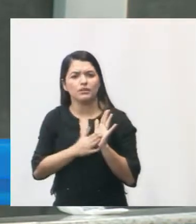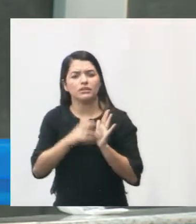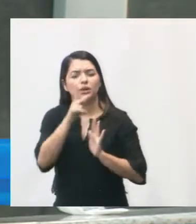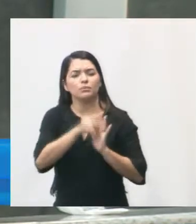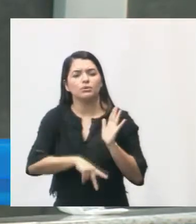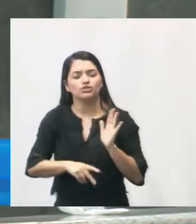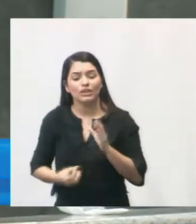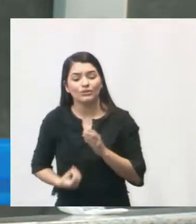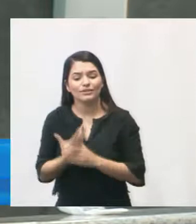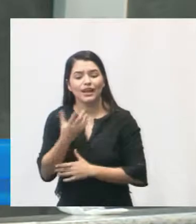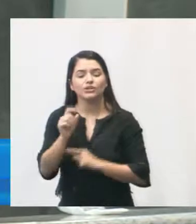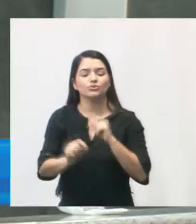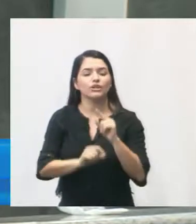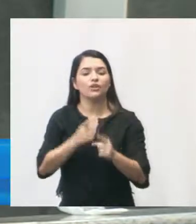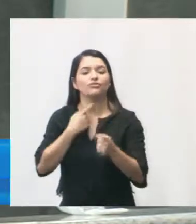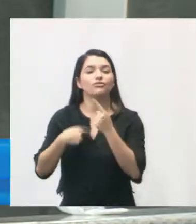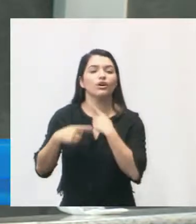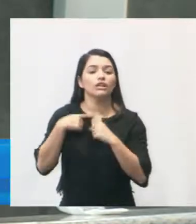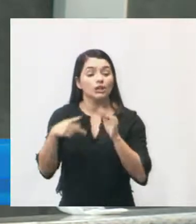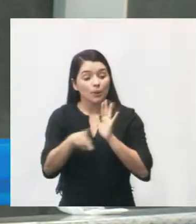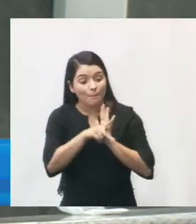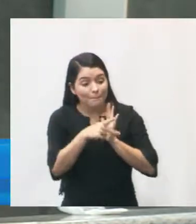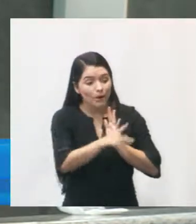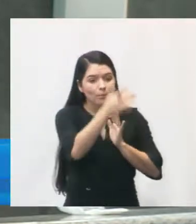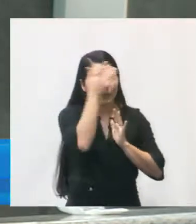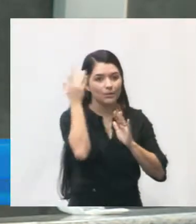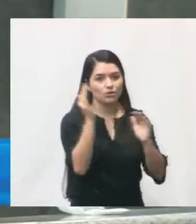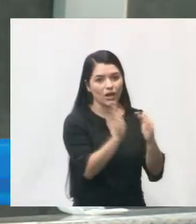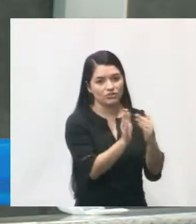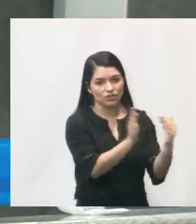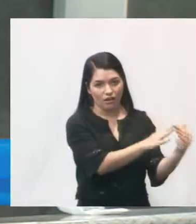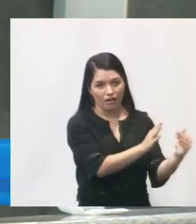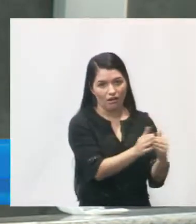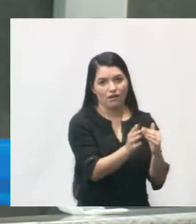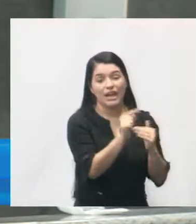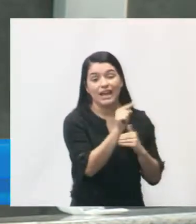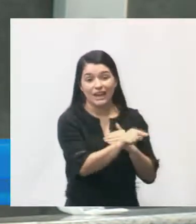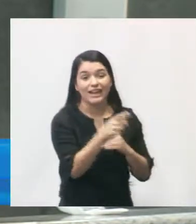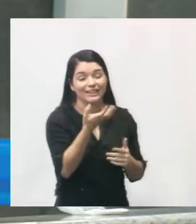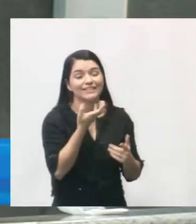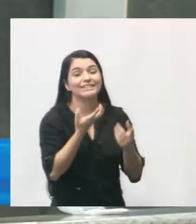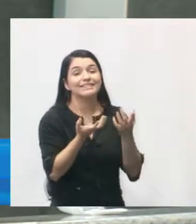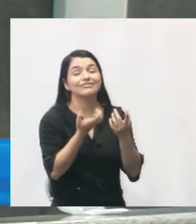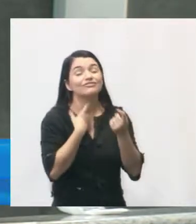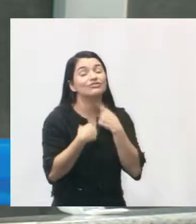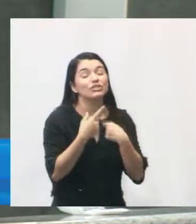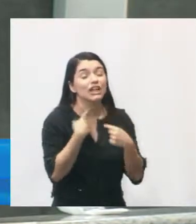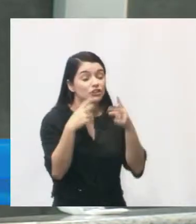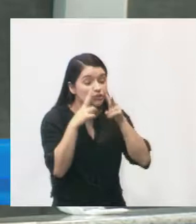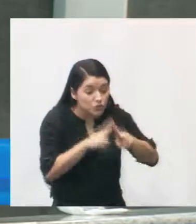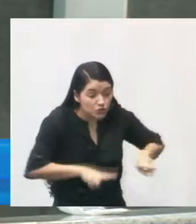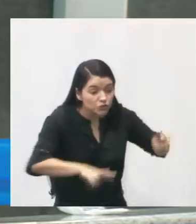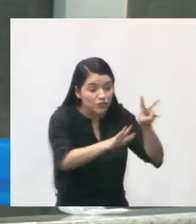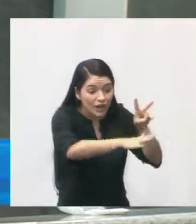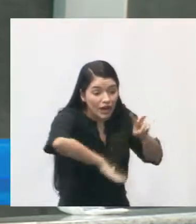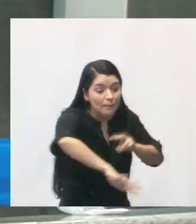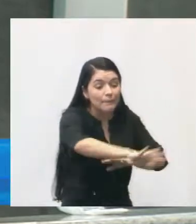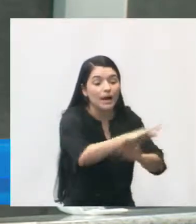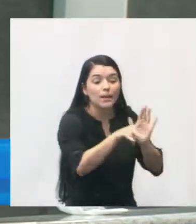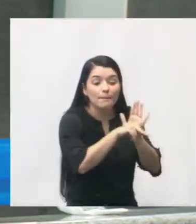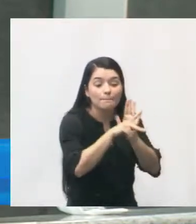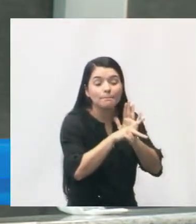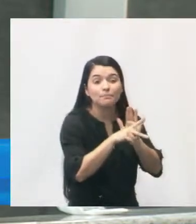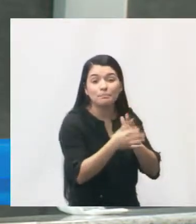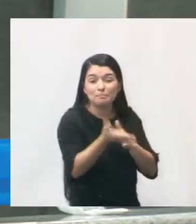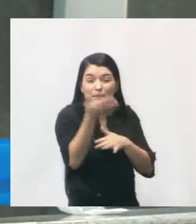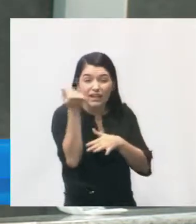nasce do desejo do morador da Enseada do Suá, que deseja ver uma área ocupada, destinada a estacionamento, para